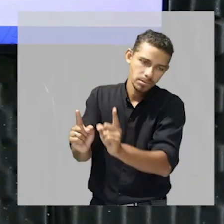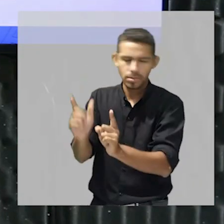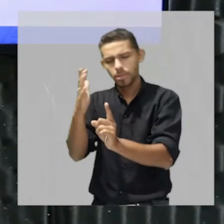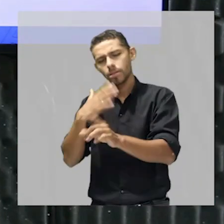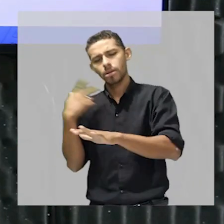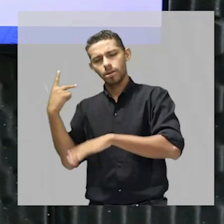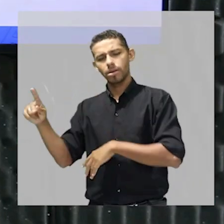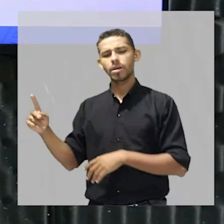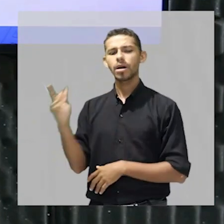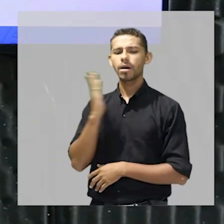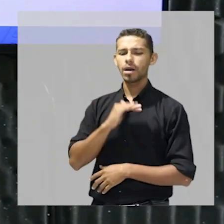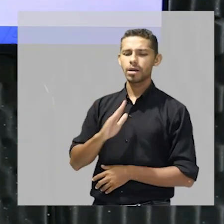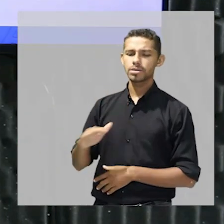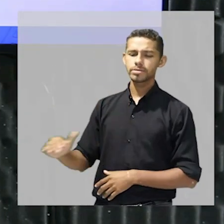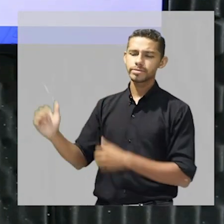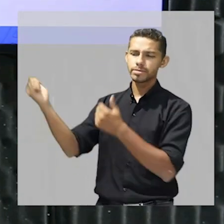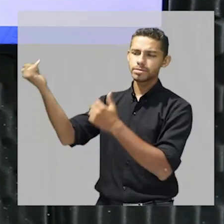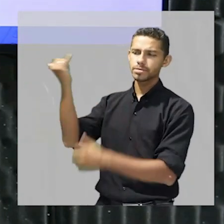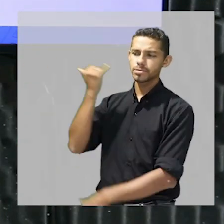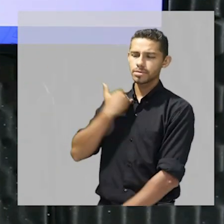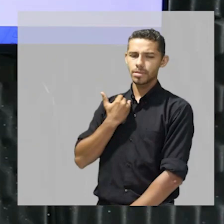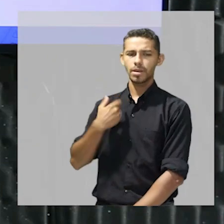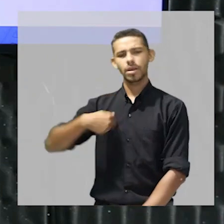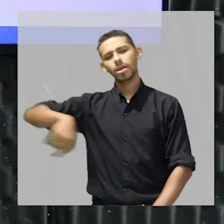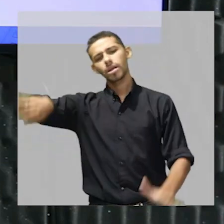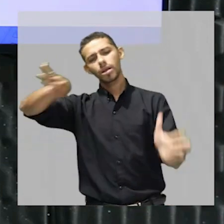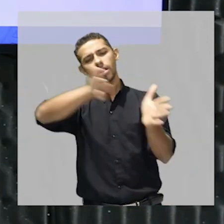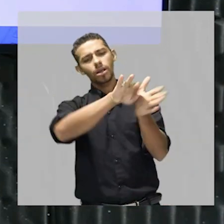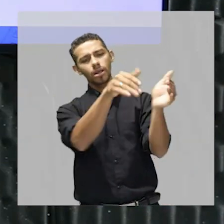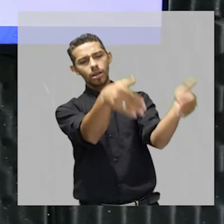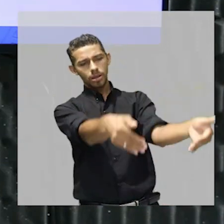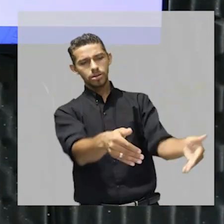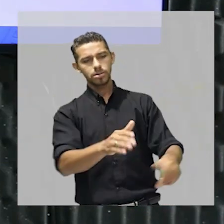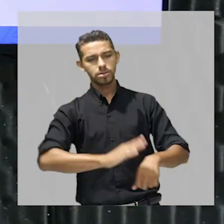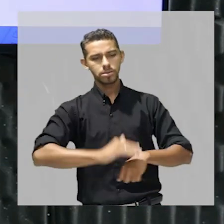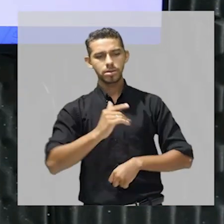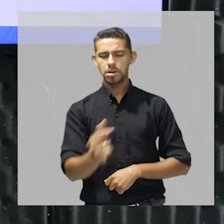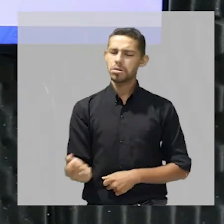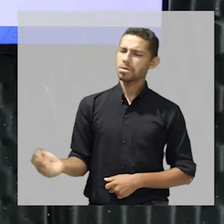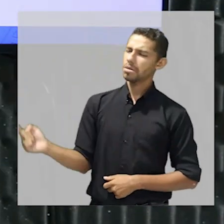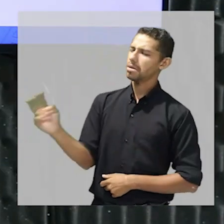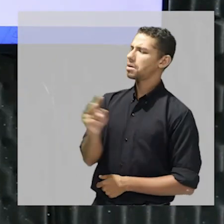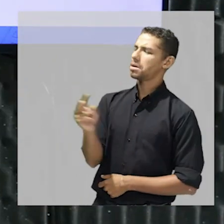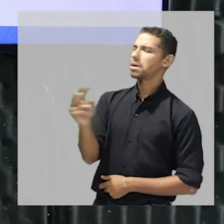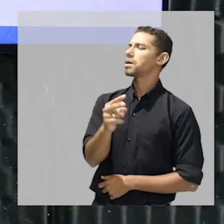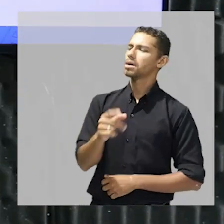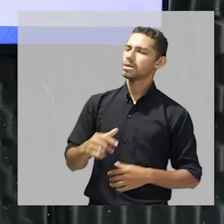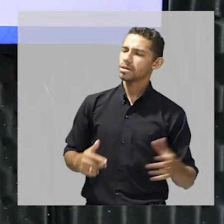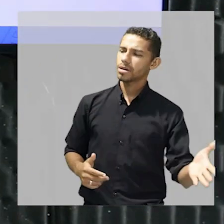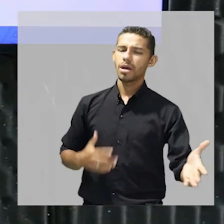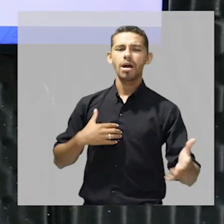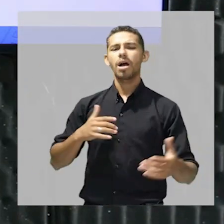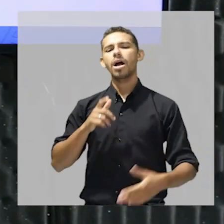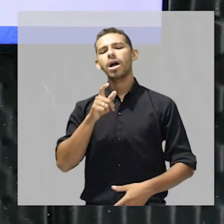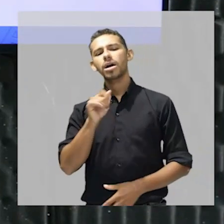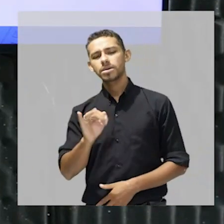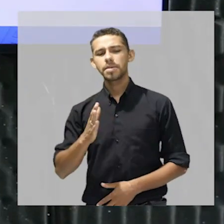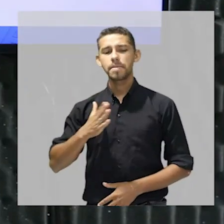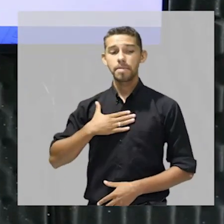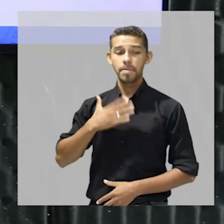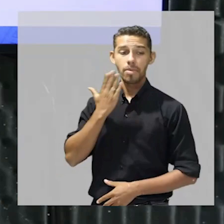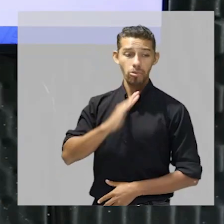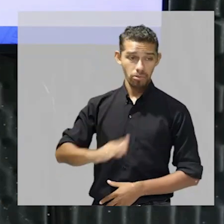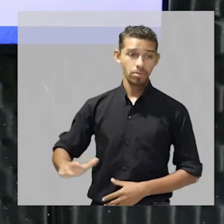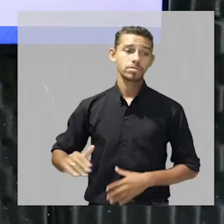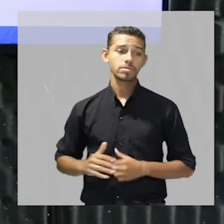meninice ele um dia me disse que chegava lá olha aí olha aí olha aí ai o meu guri